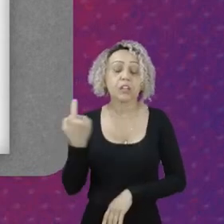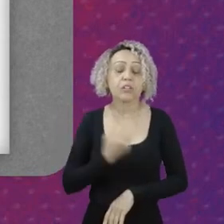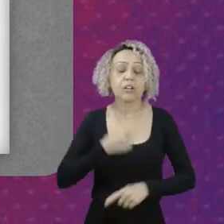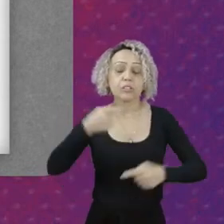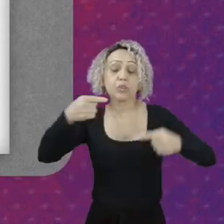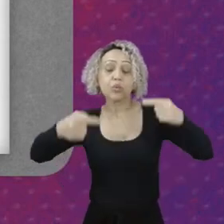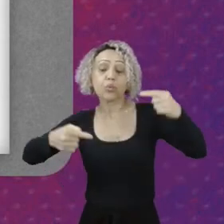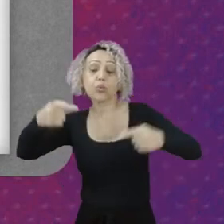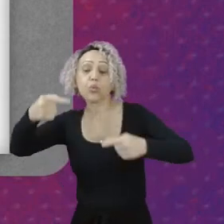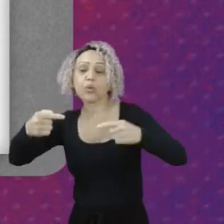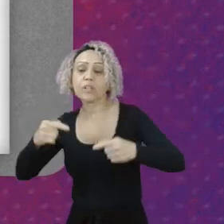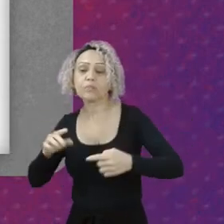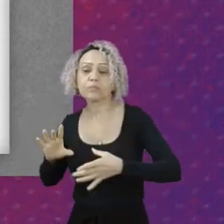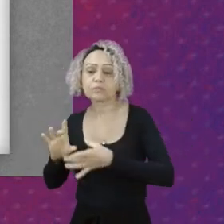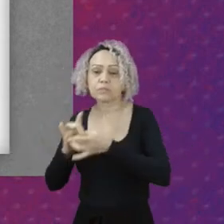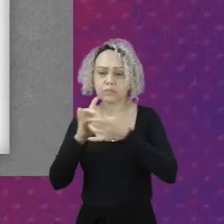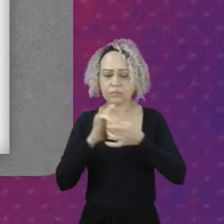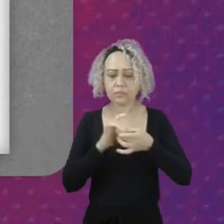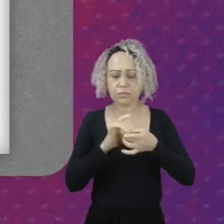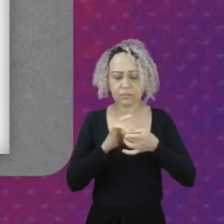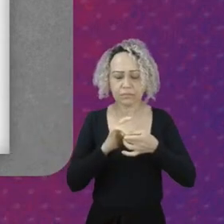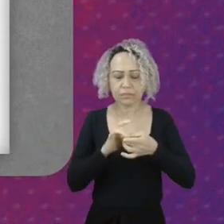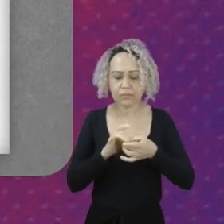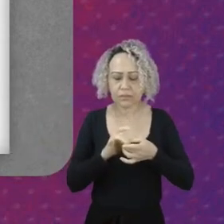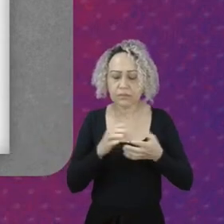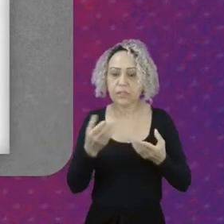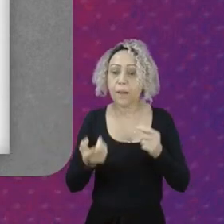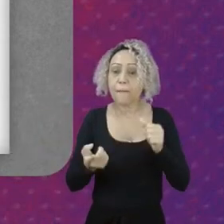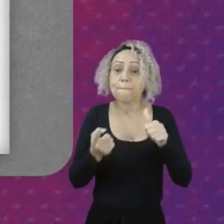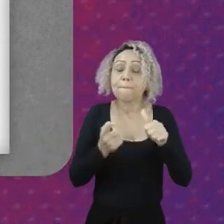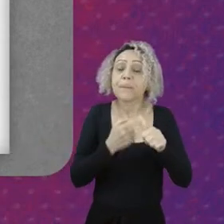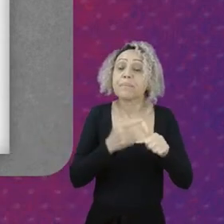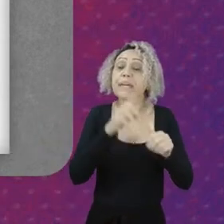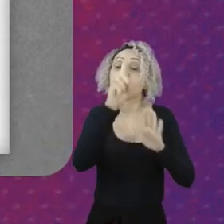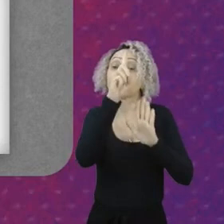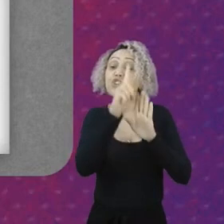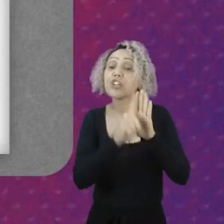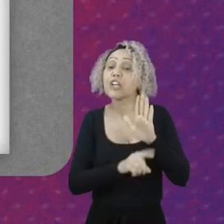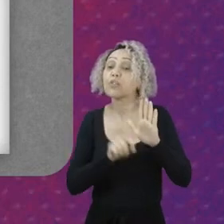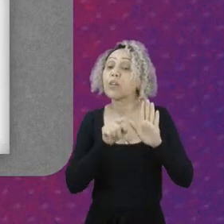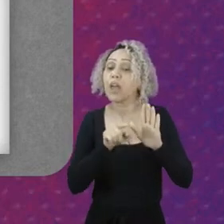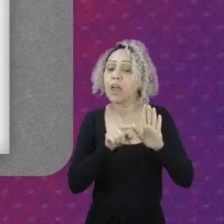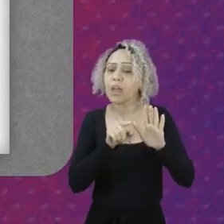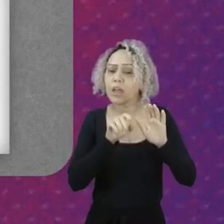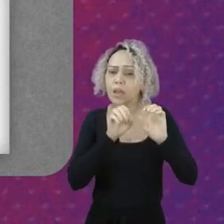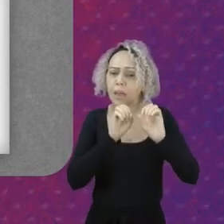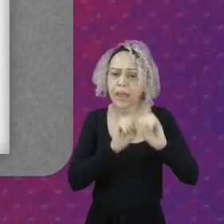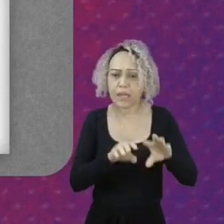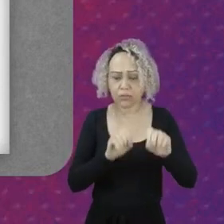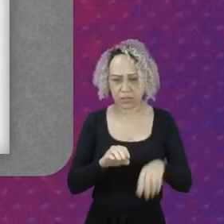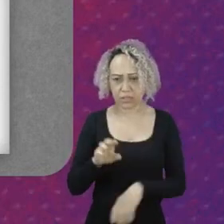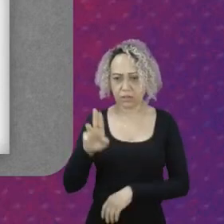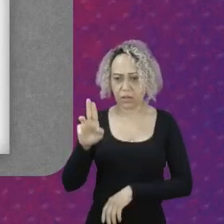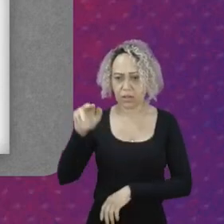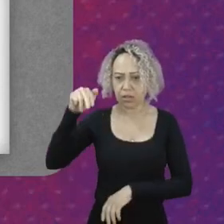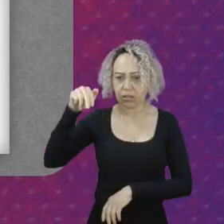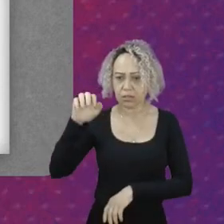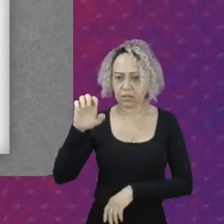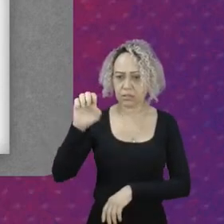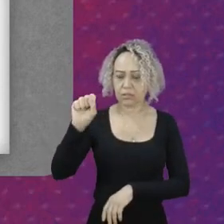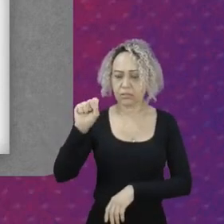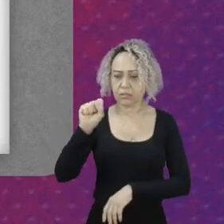discutir todos esses direitos básicos. O primeiro deles é o direito à educação, né? Segundo a Unesco, no Atlas de